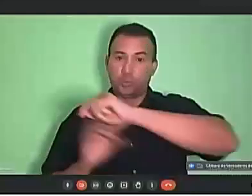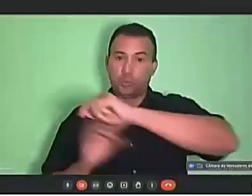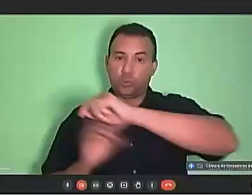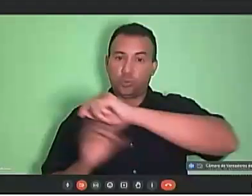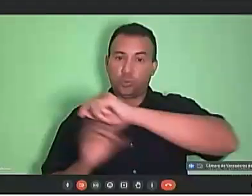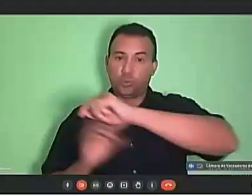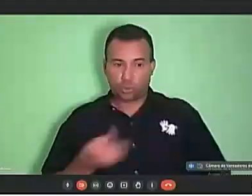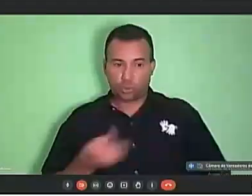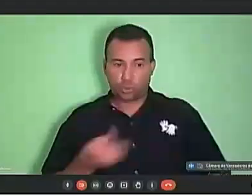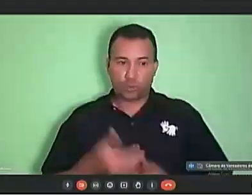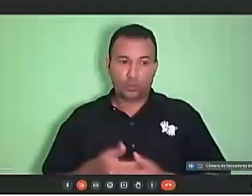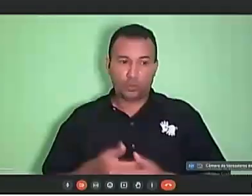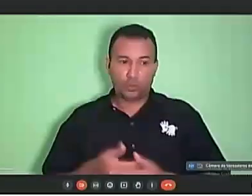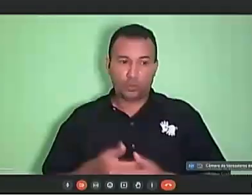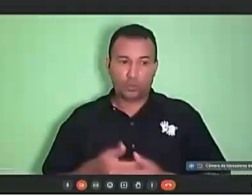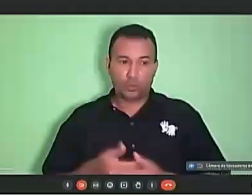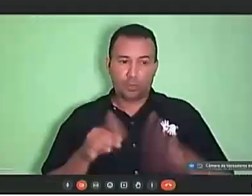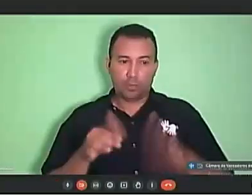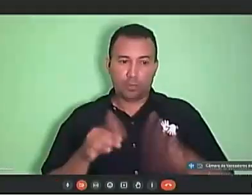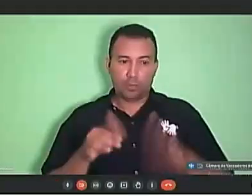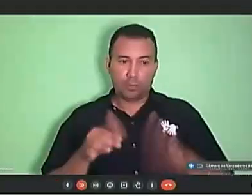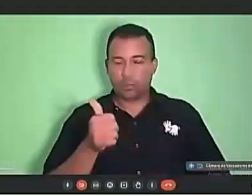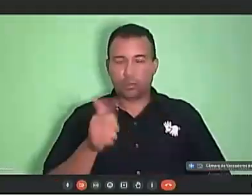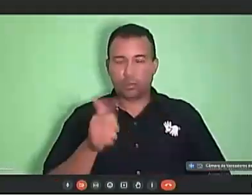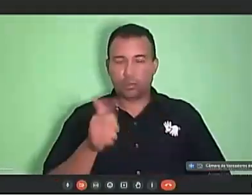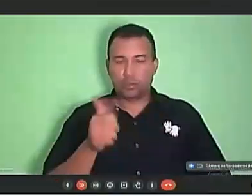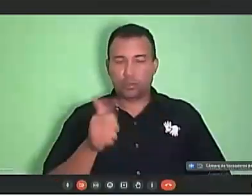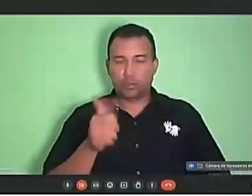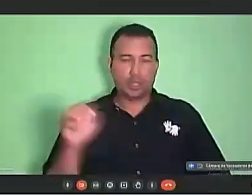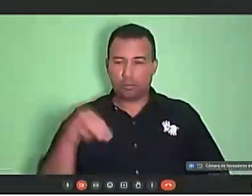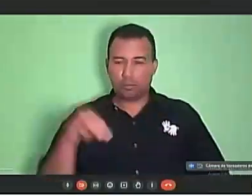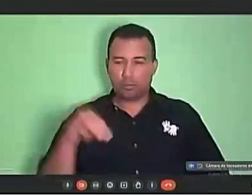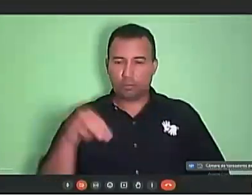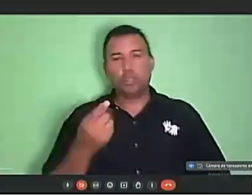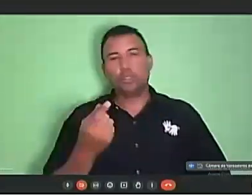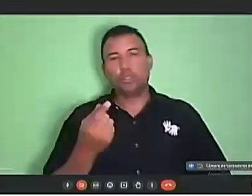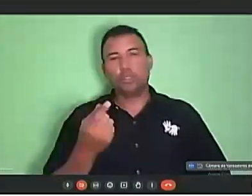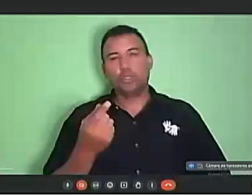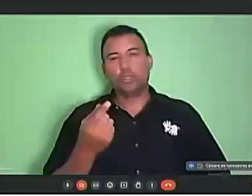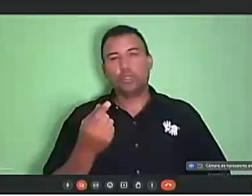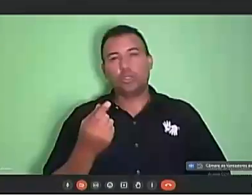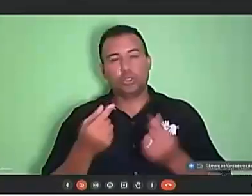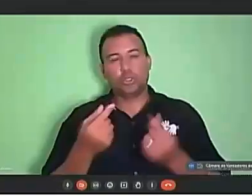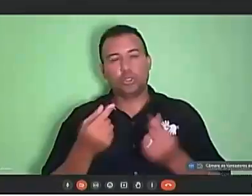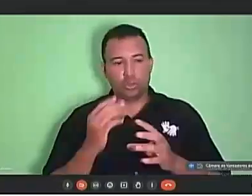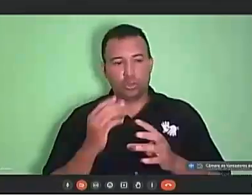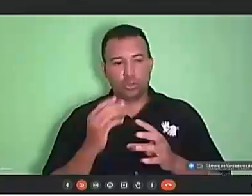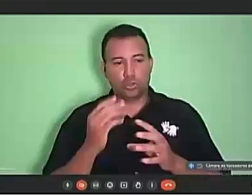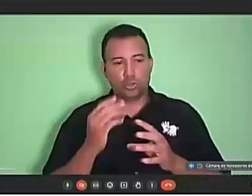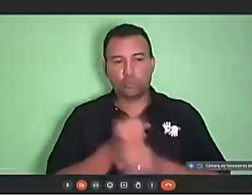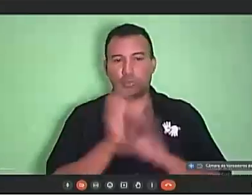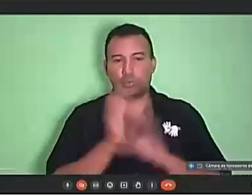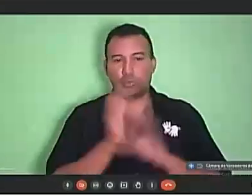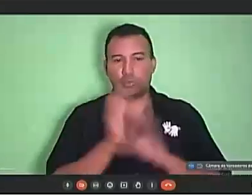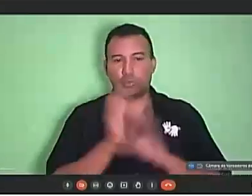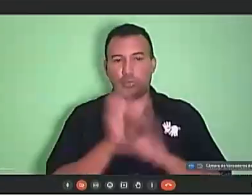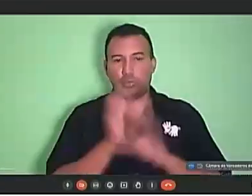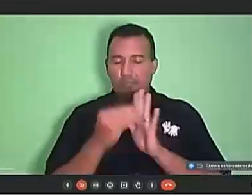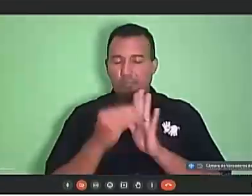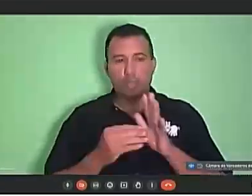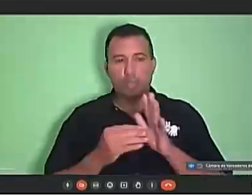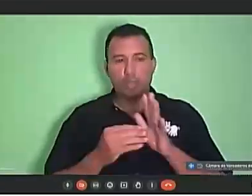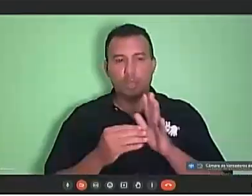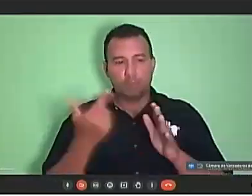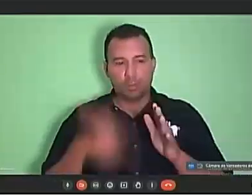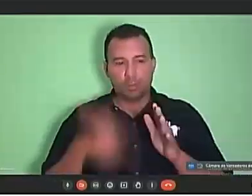uma extensão de 1.500 metros, aí que está orçado os custos. Eu tenho orçamento por escrito de mais de um lugar, de